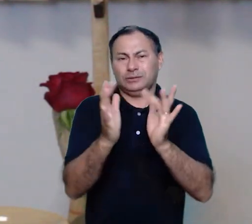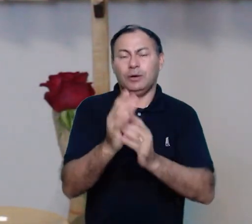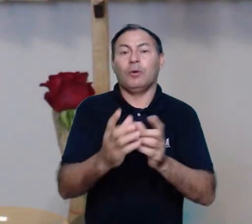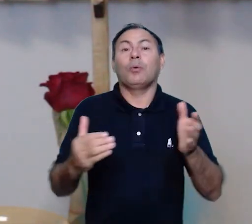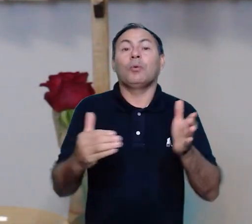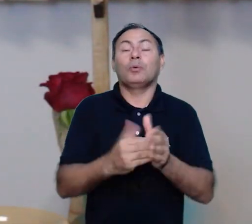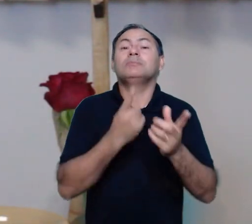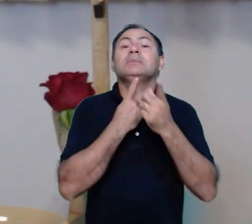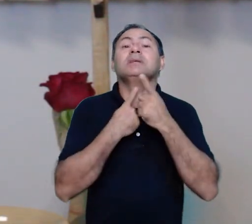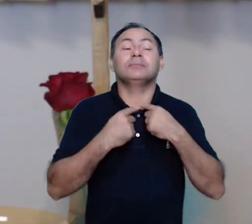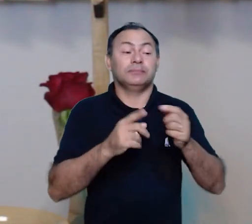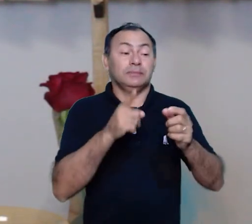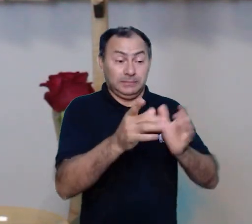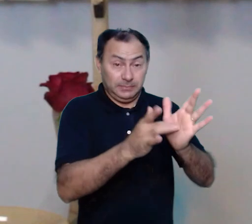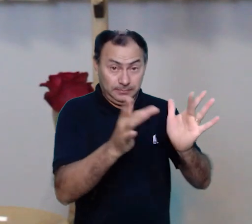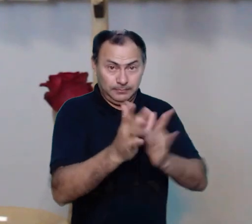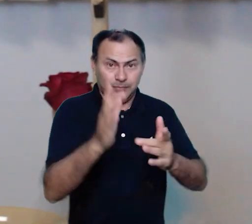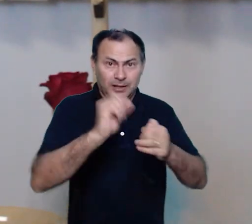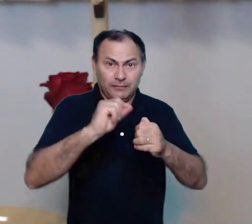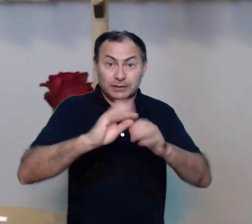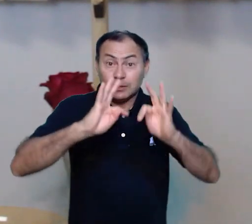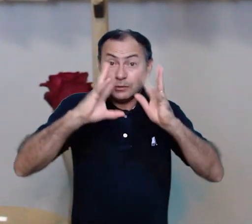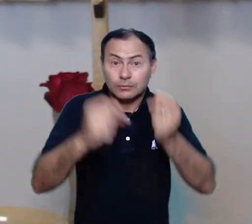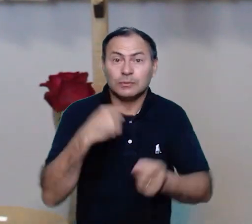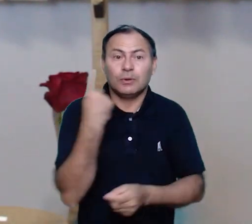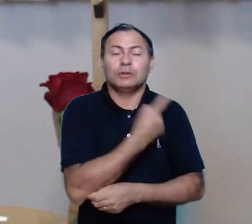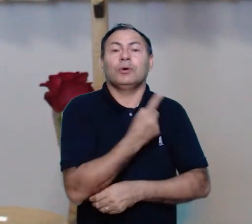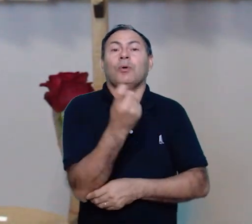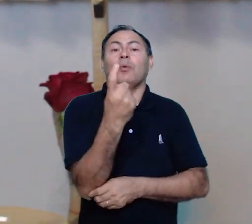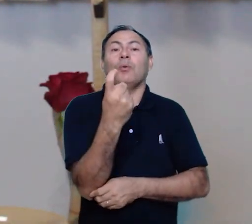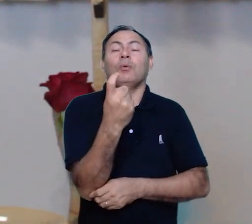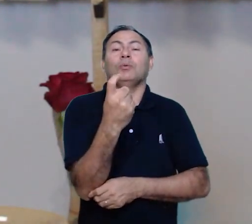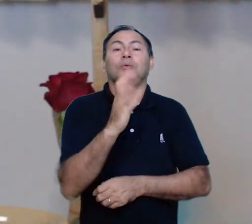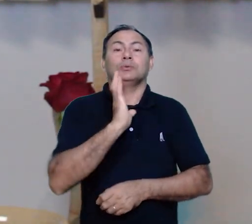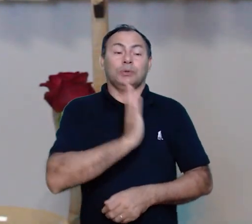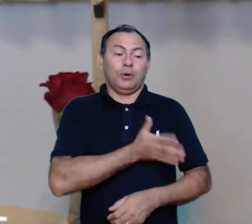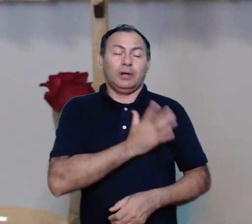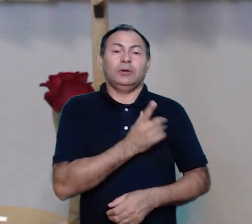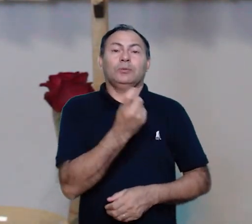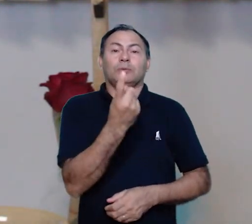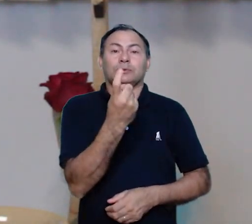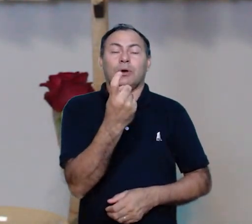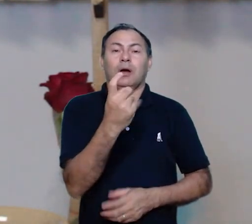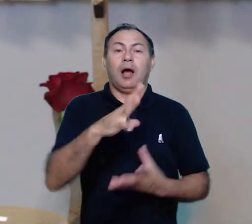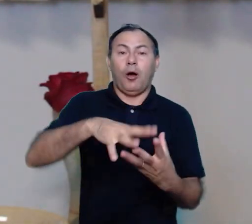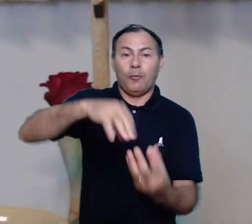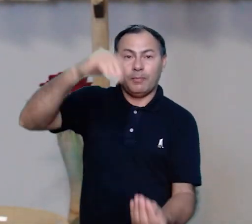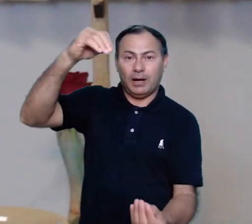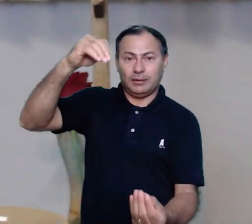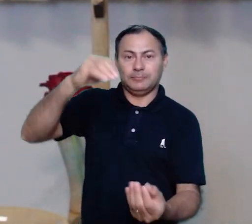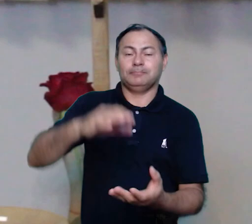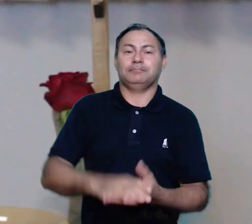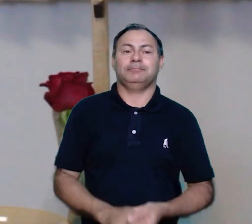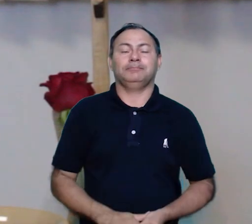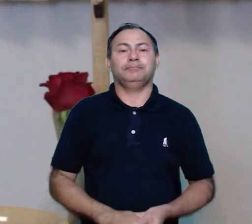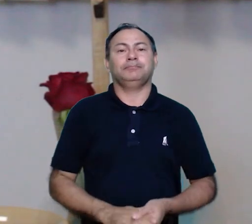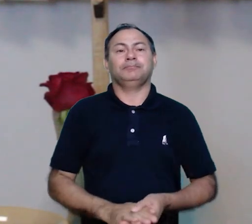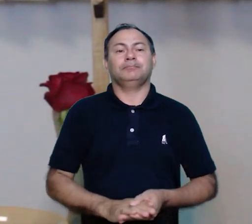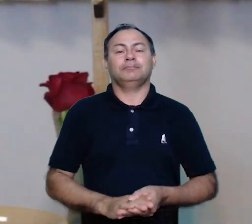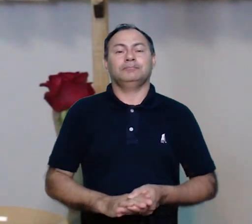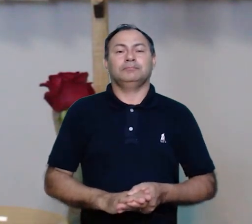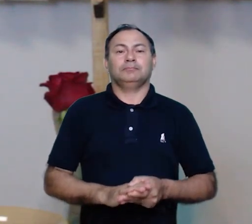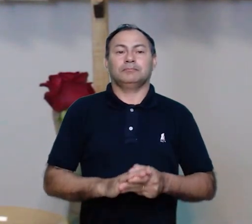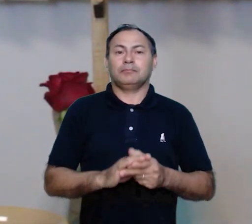último de Jesus. Nele, fazer de todos nós um só coração e uma só alma.